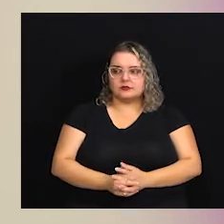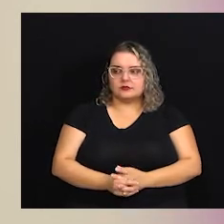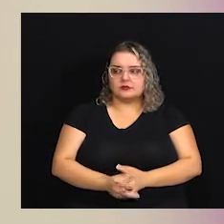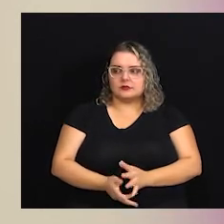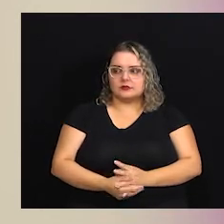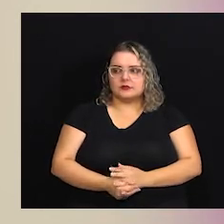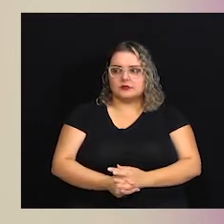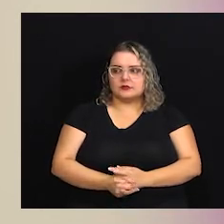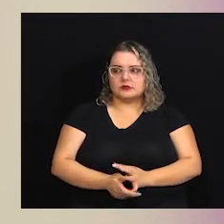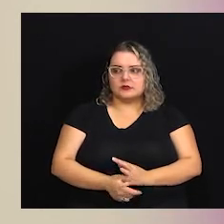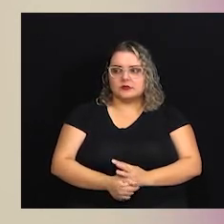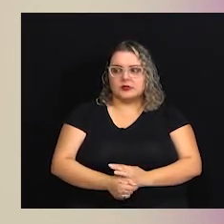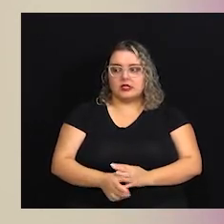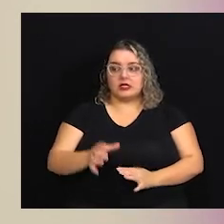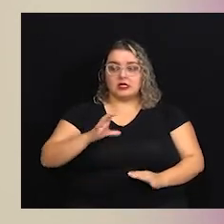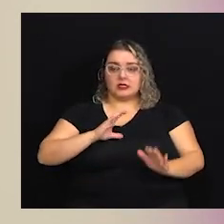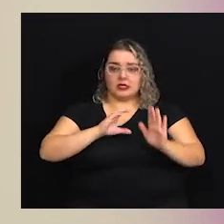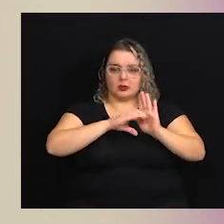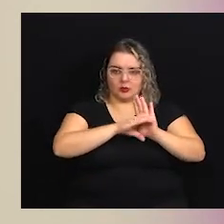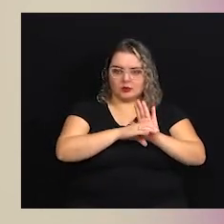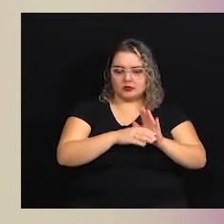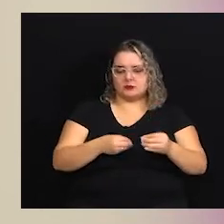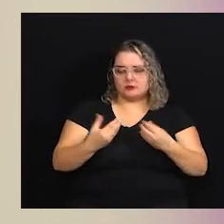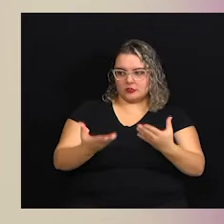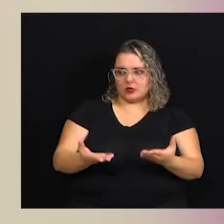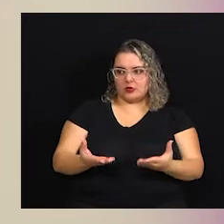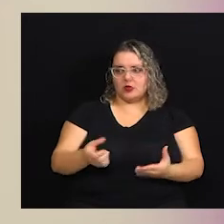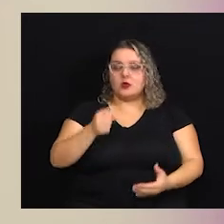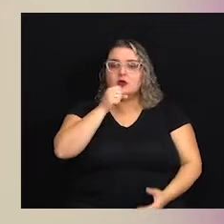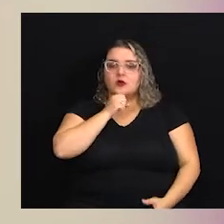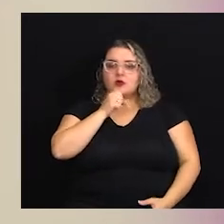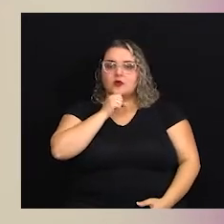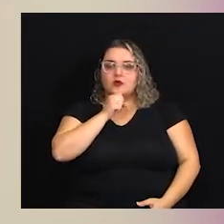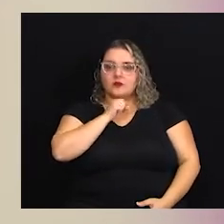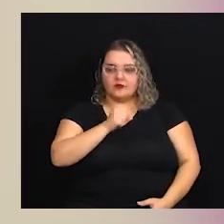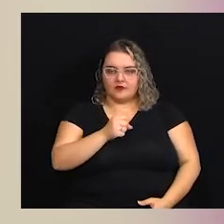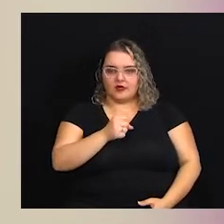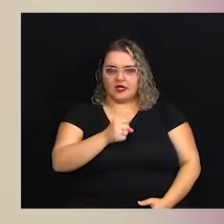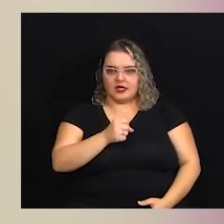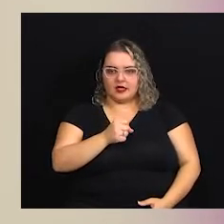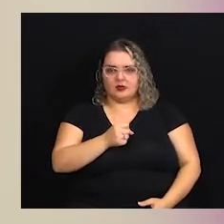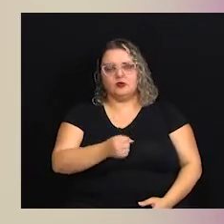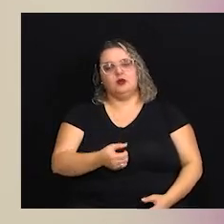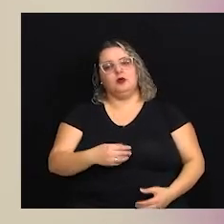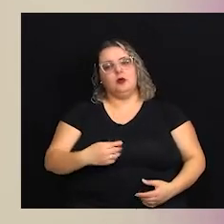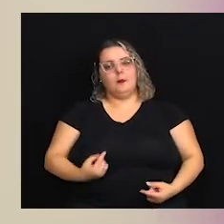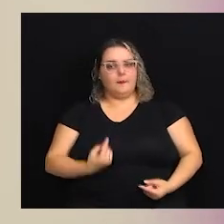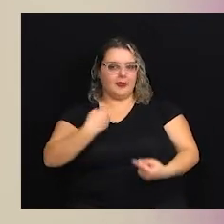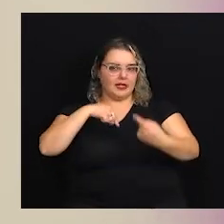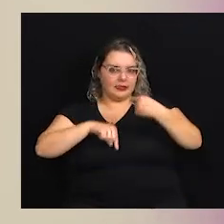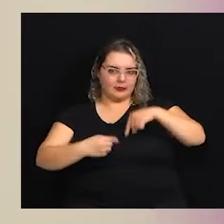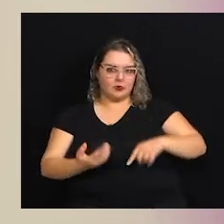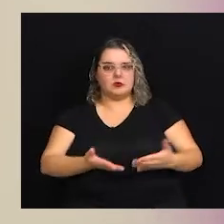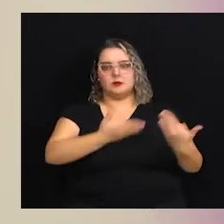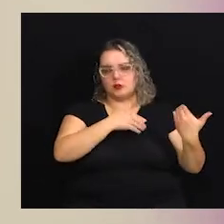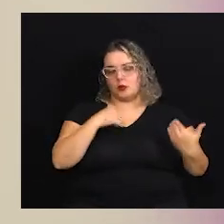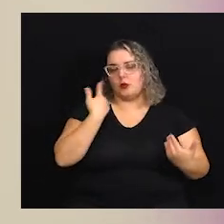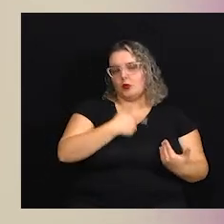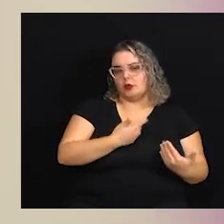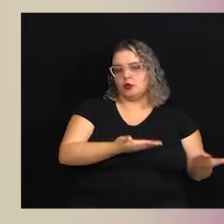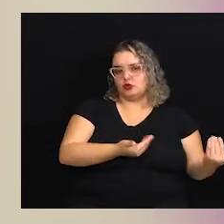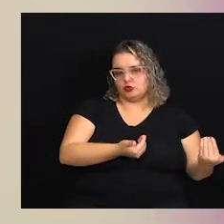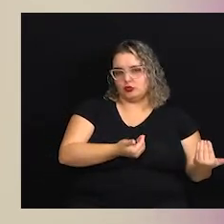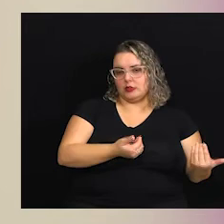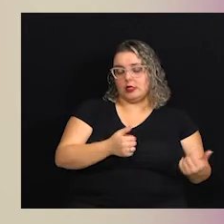Tem um conceito que eu trago, que nós temos o velho metabolismo, que é quando nós somos jovens, e o novo metabolismo, quando nós estamos na